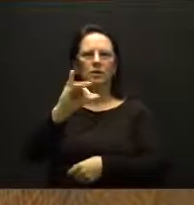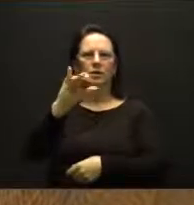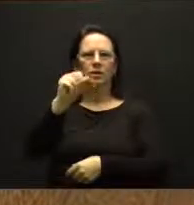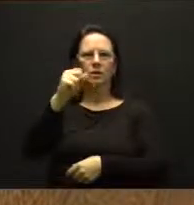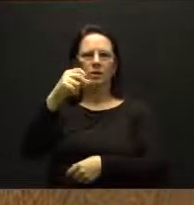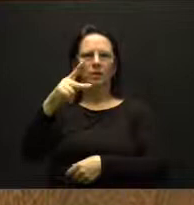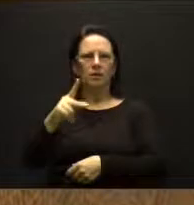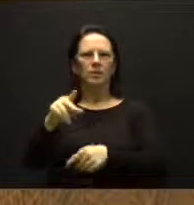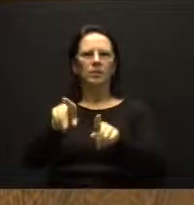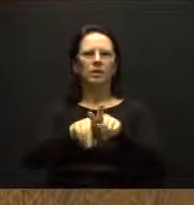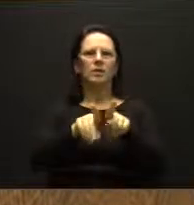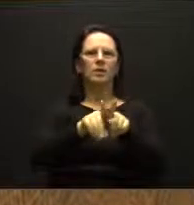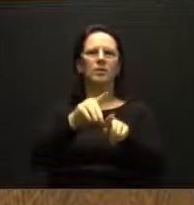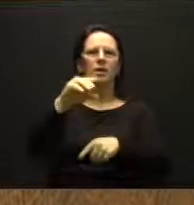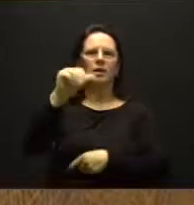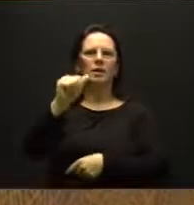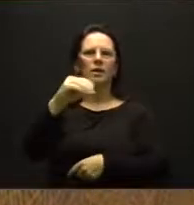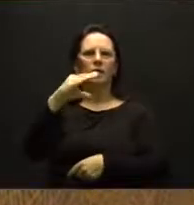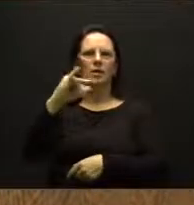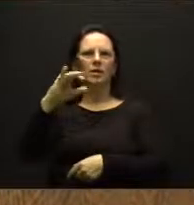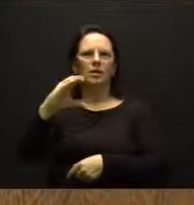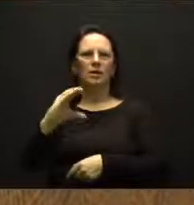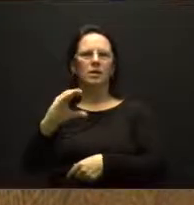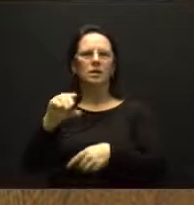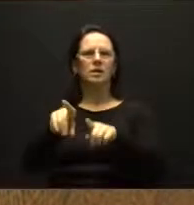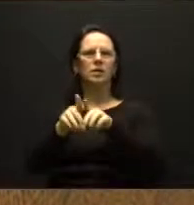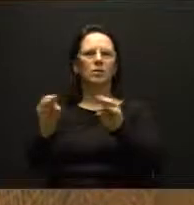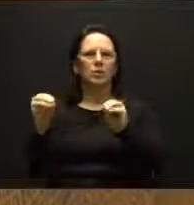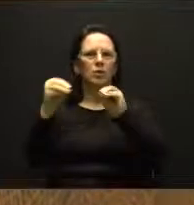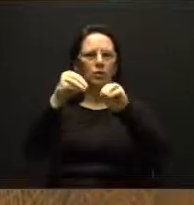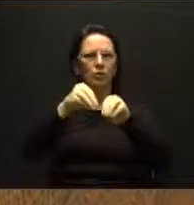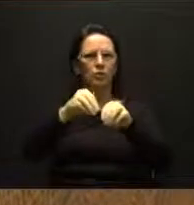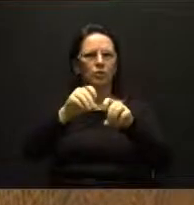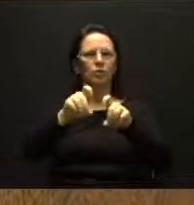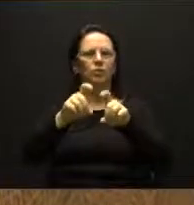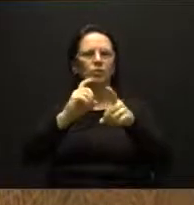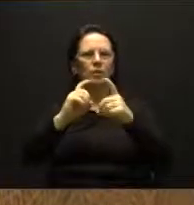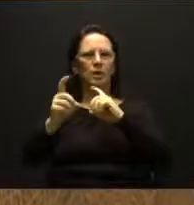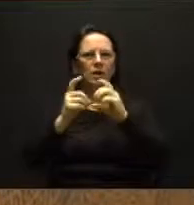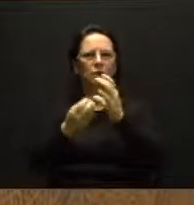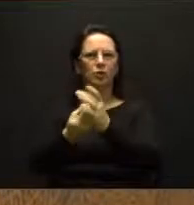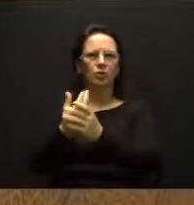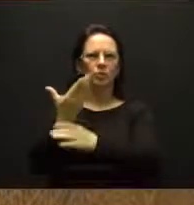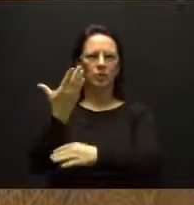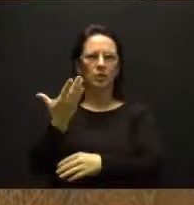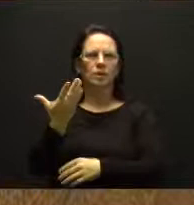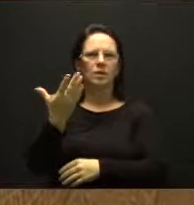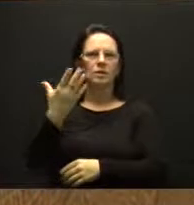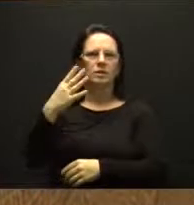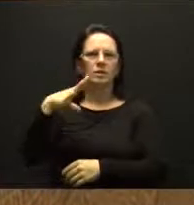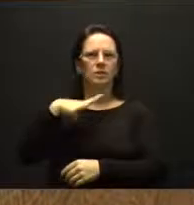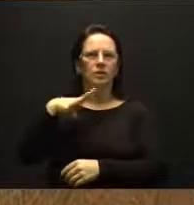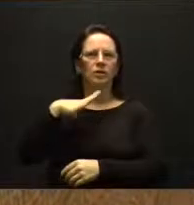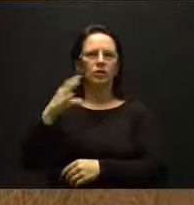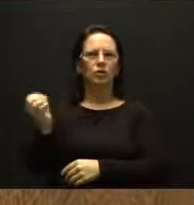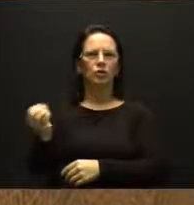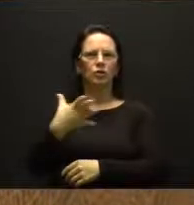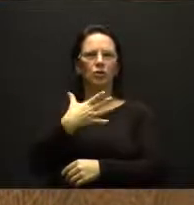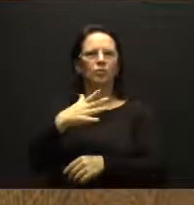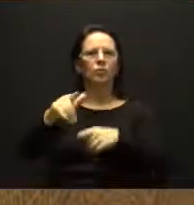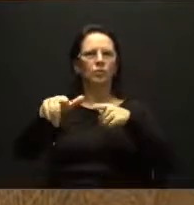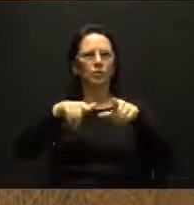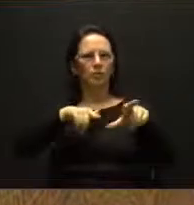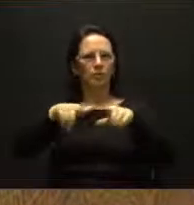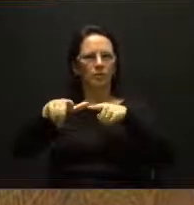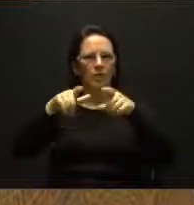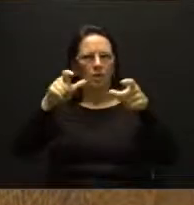sic para tratar a tratarem da pauta a criação da lei municipal vinculando as novas vagas de emprego ao pat de